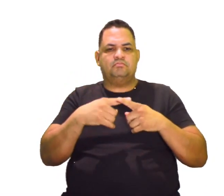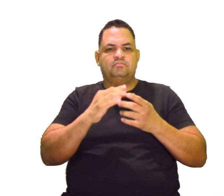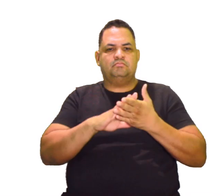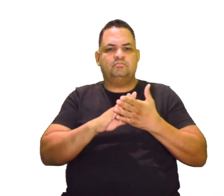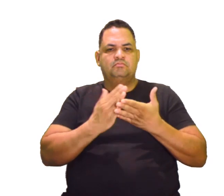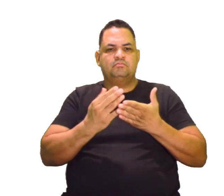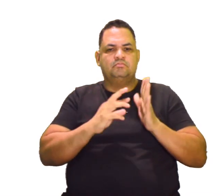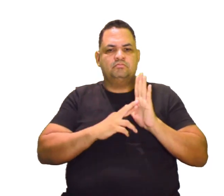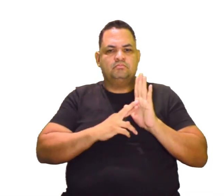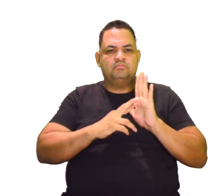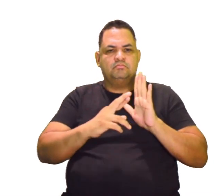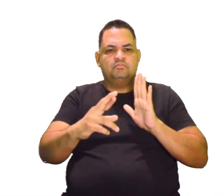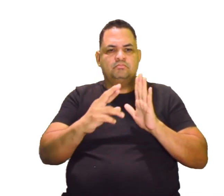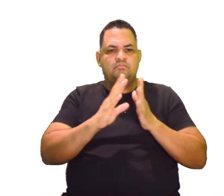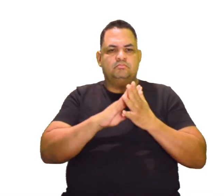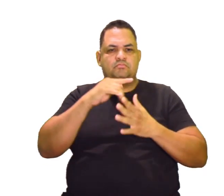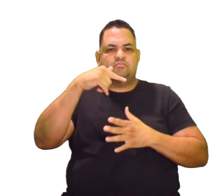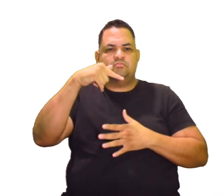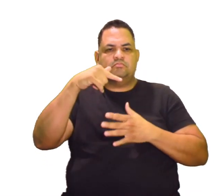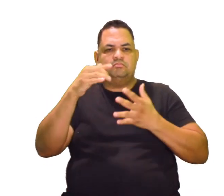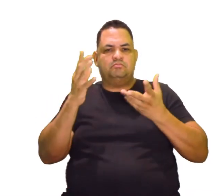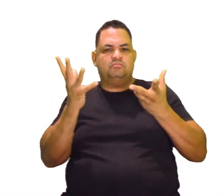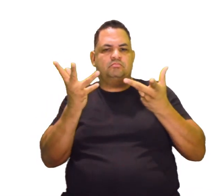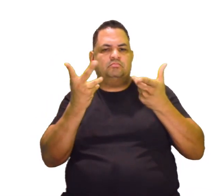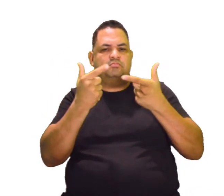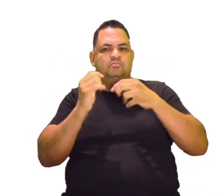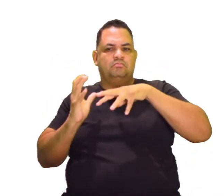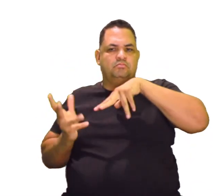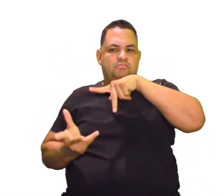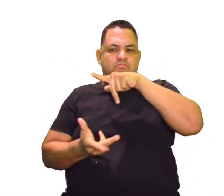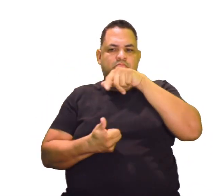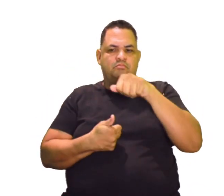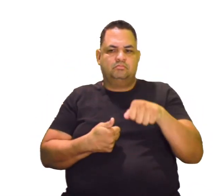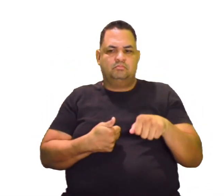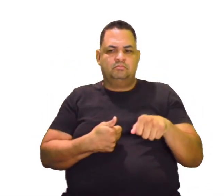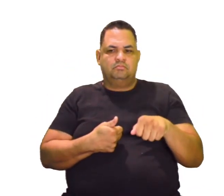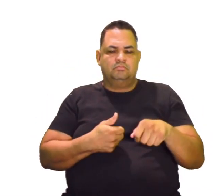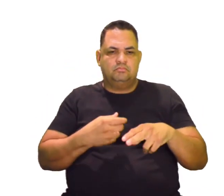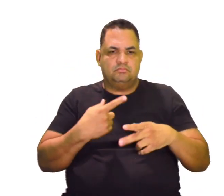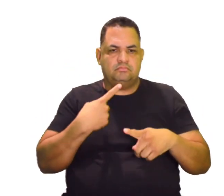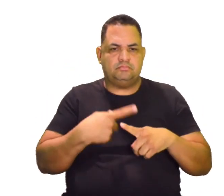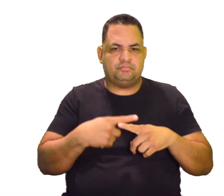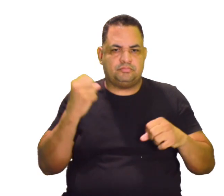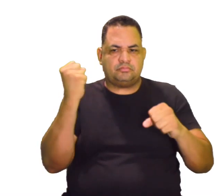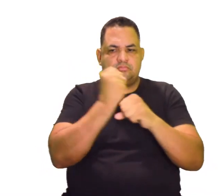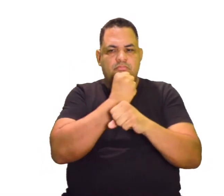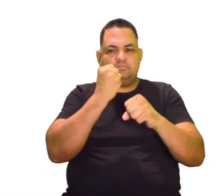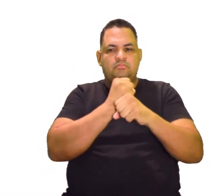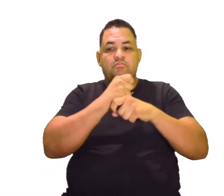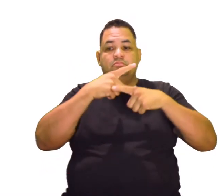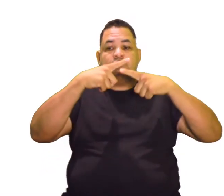consideradas o quê? Uma das 7 maravilhas do mundo. Isso mesmo, porque são edificações